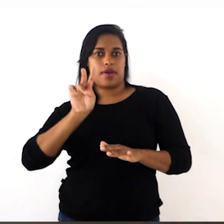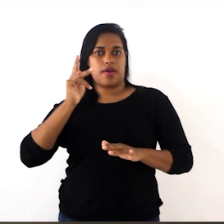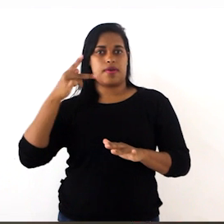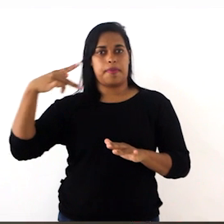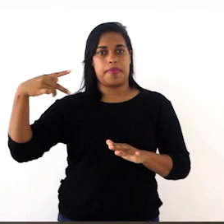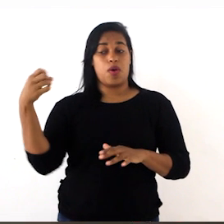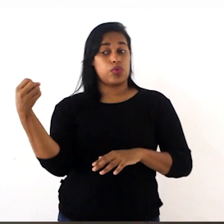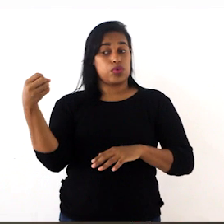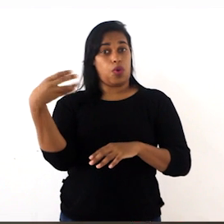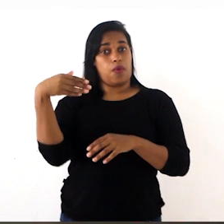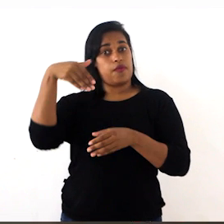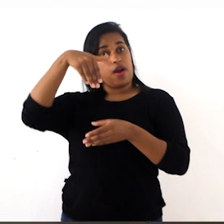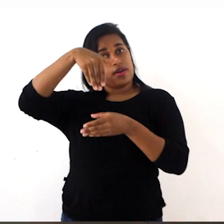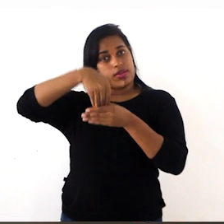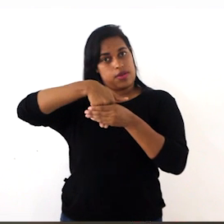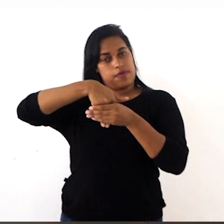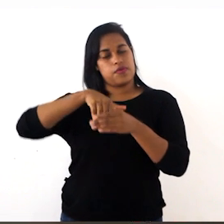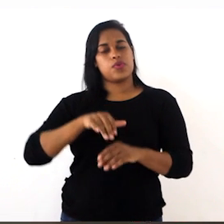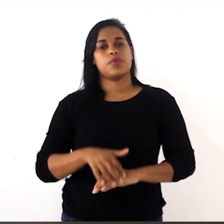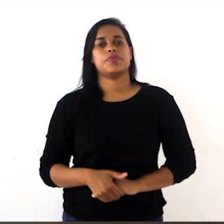novo arquivo.